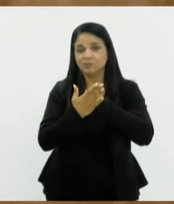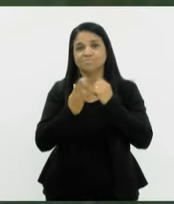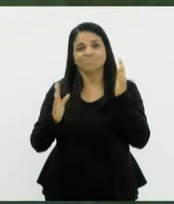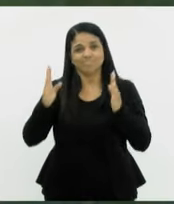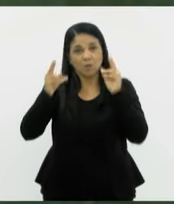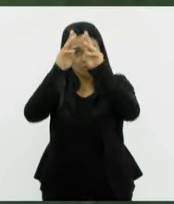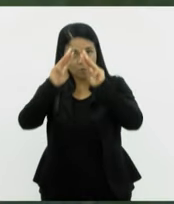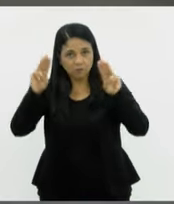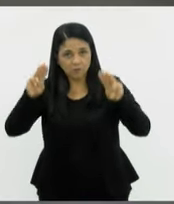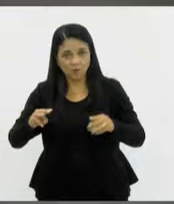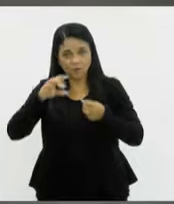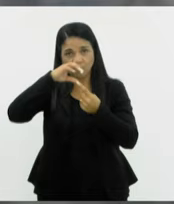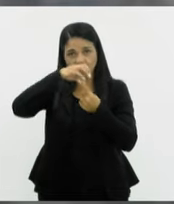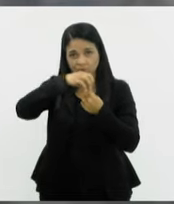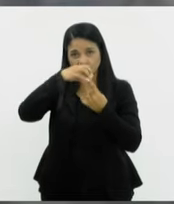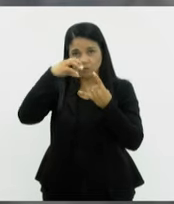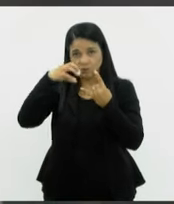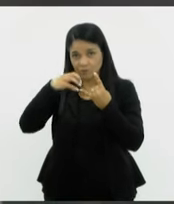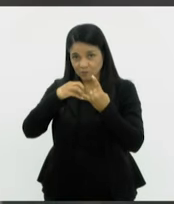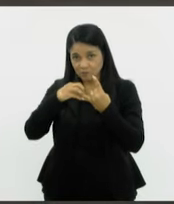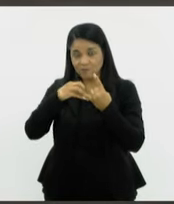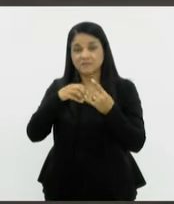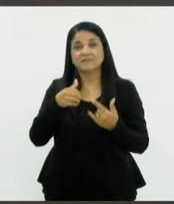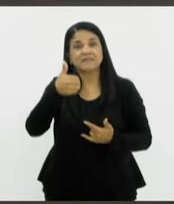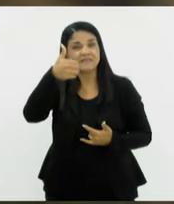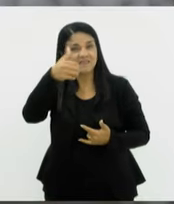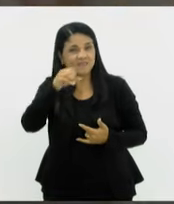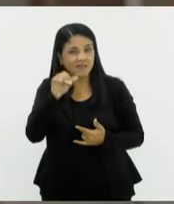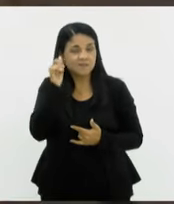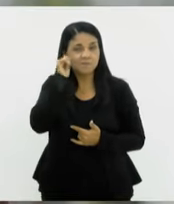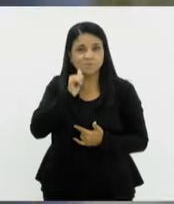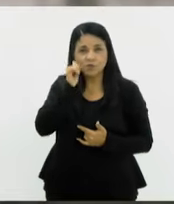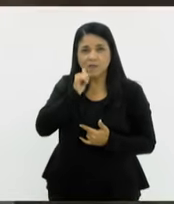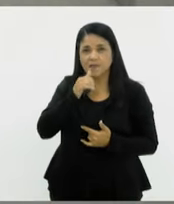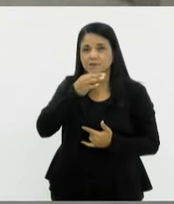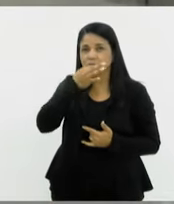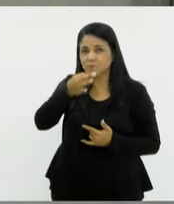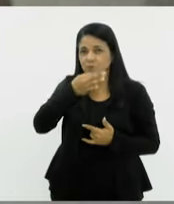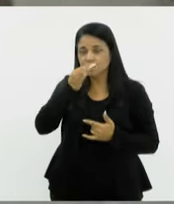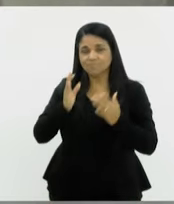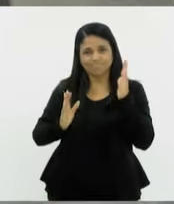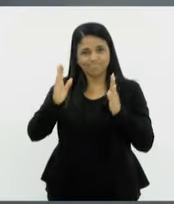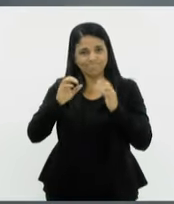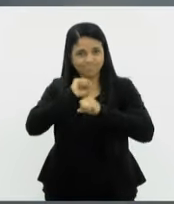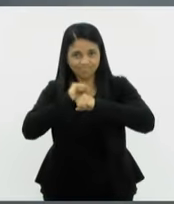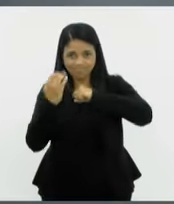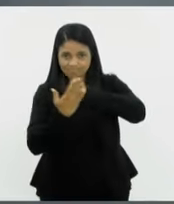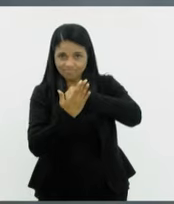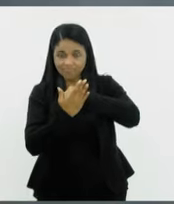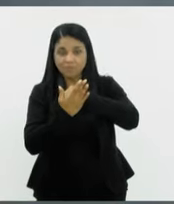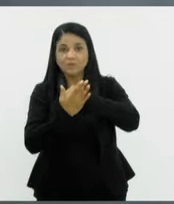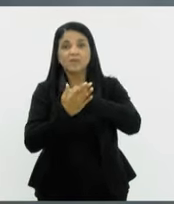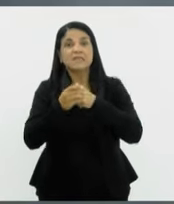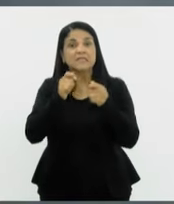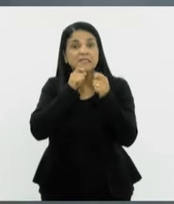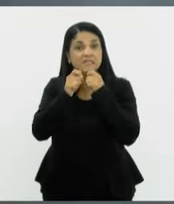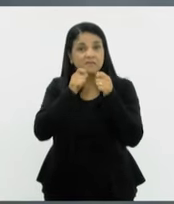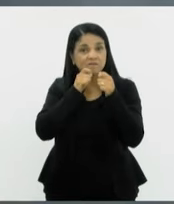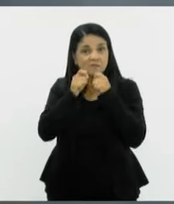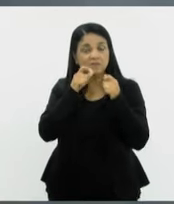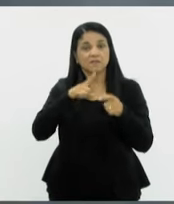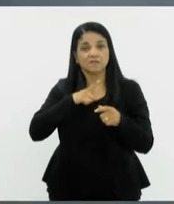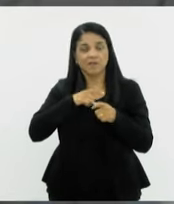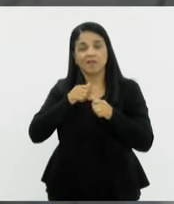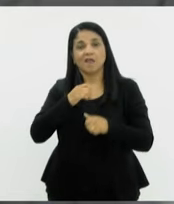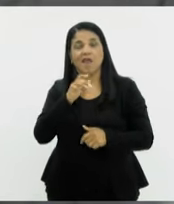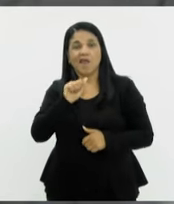A produção registra o depoimento de 10 mulheres que estiveram na linha de frente do combate à Covid. Entre as entrevistadas, agentes